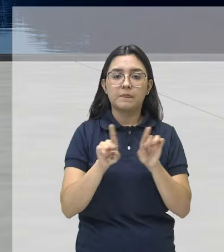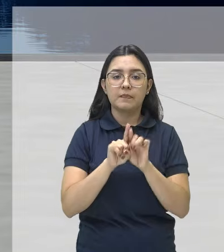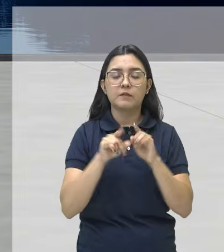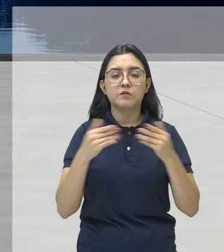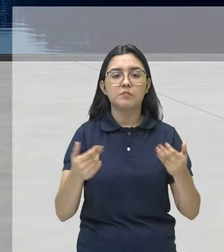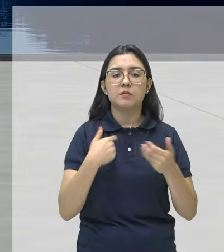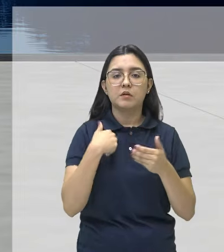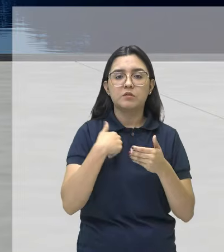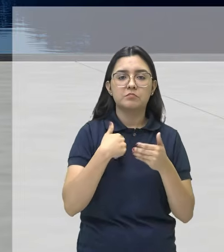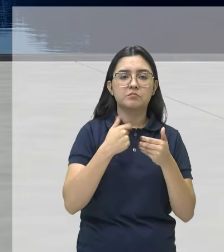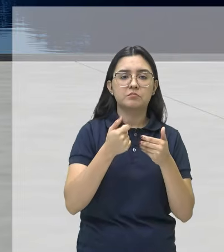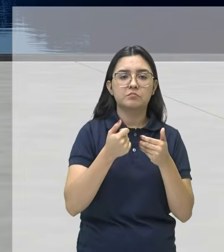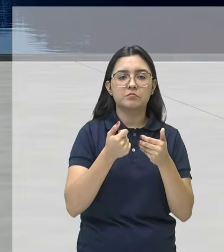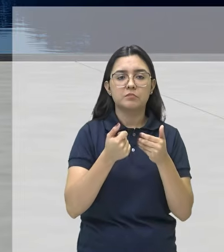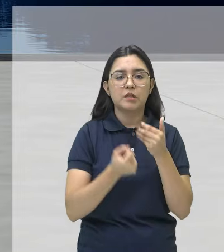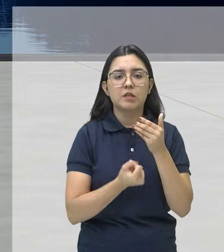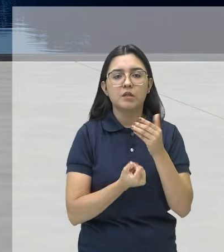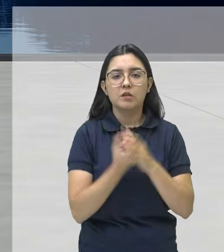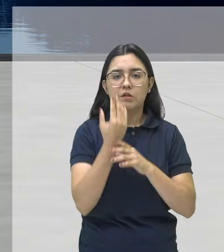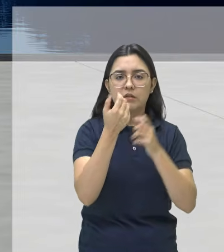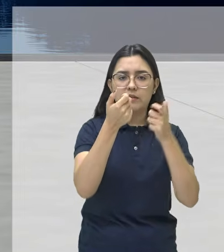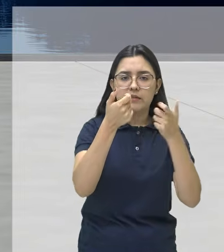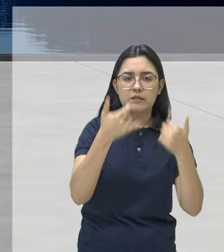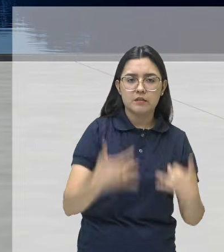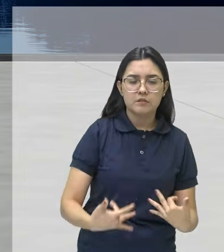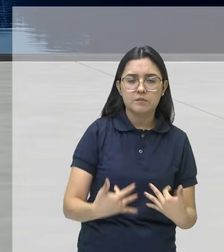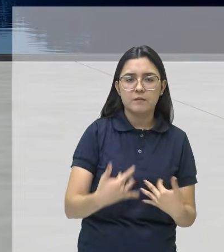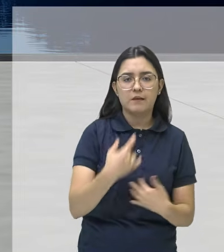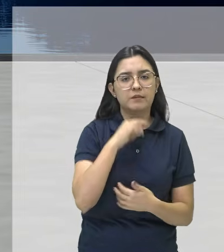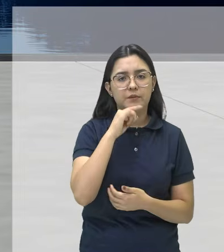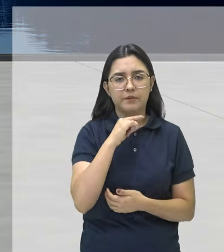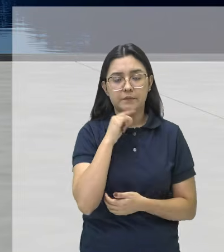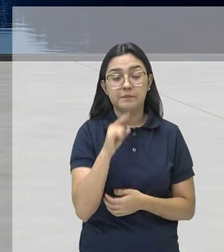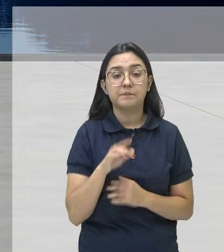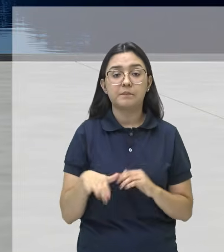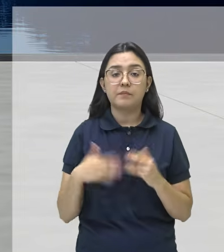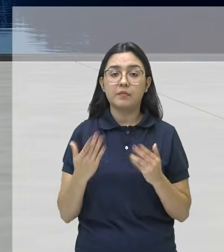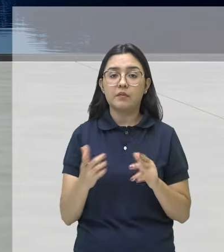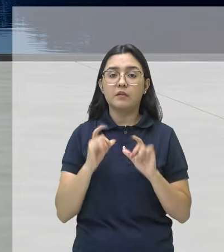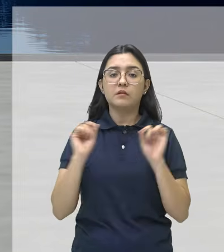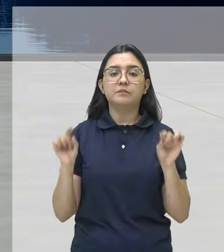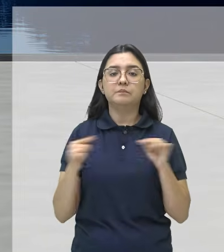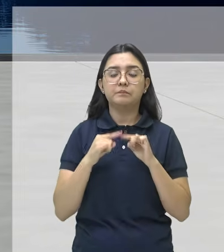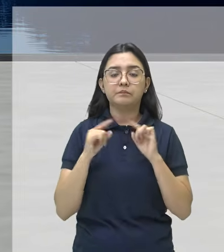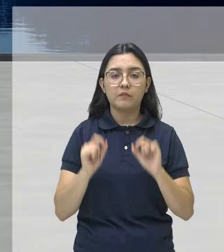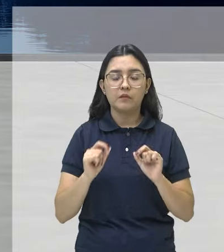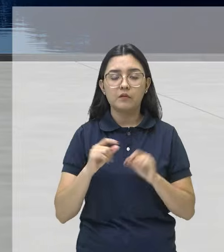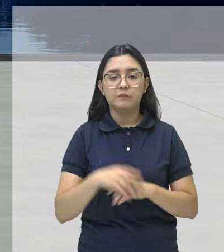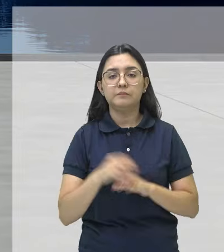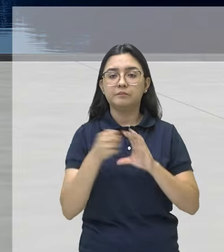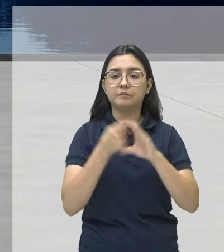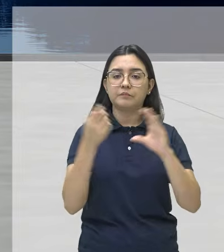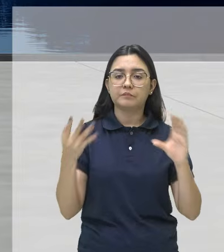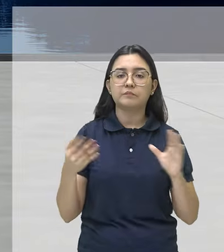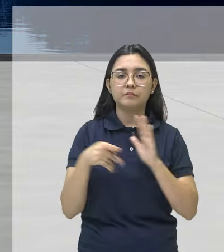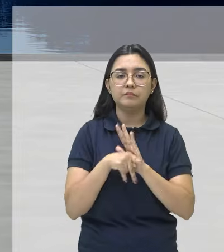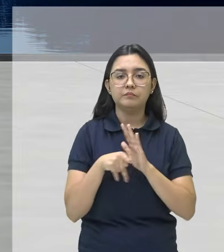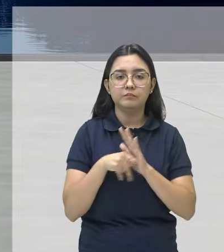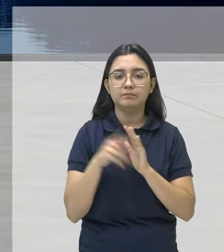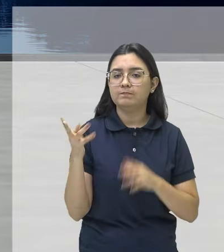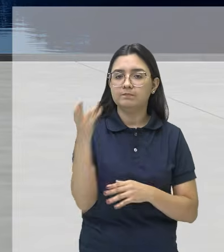de algo sobrenatural, atribuindo tudo isso, né, a esse aspecto sobrenatural.